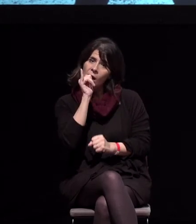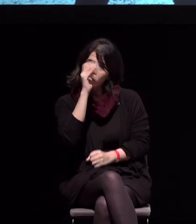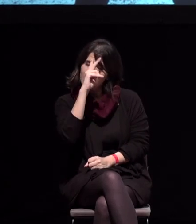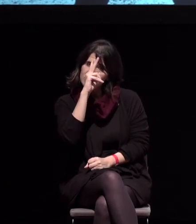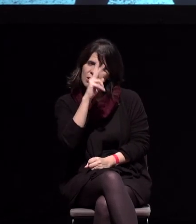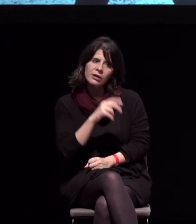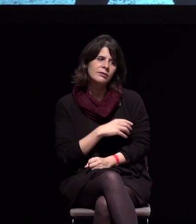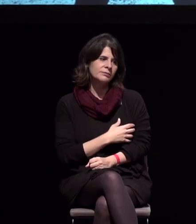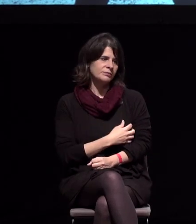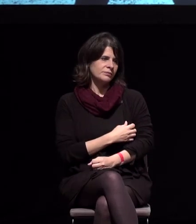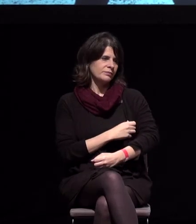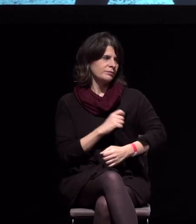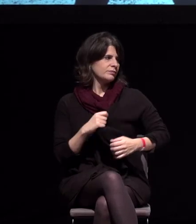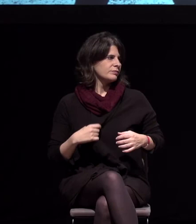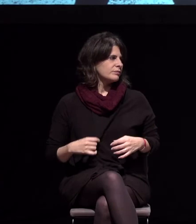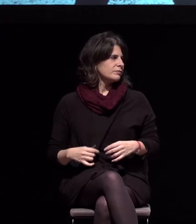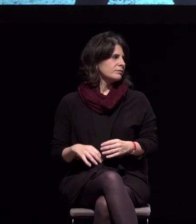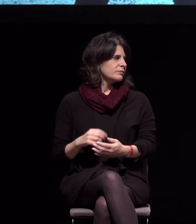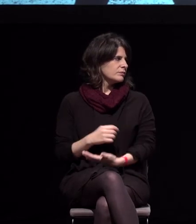isso.